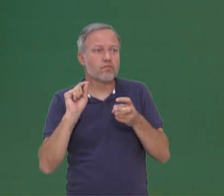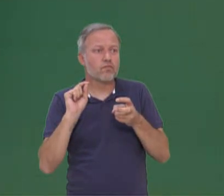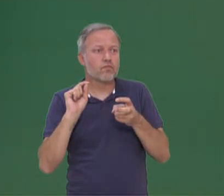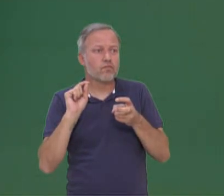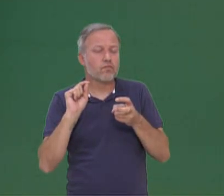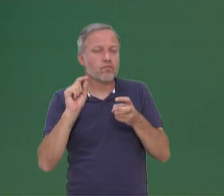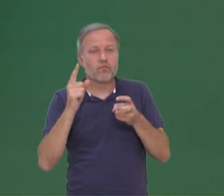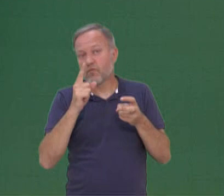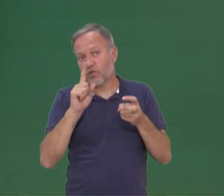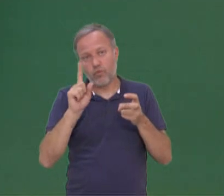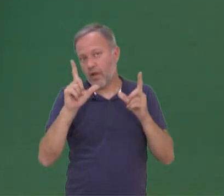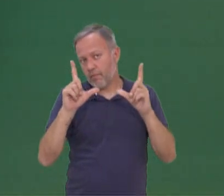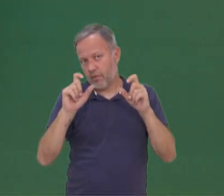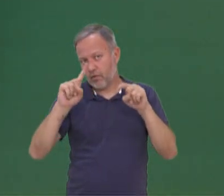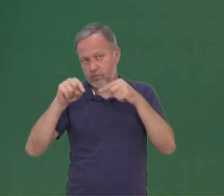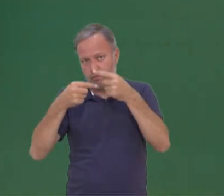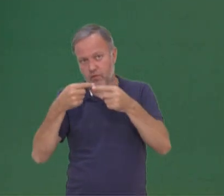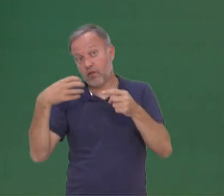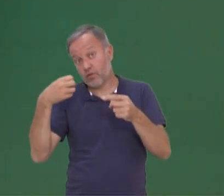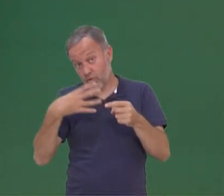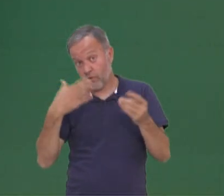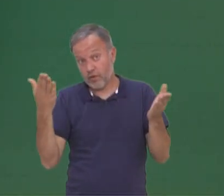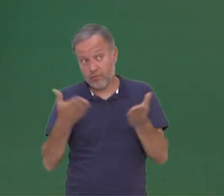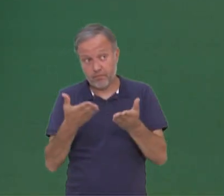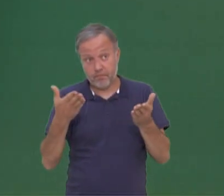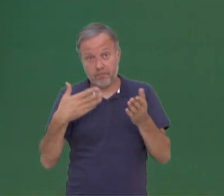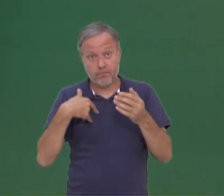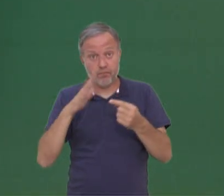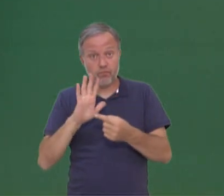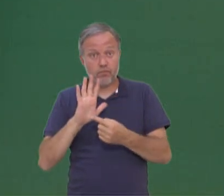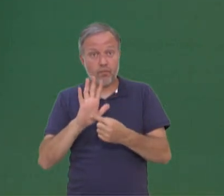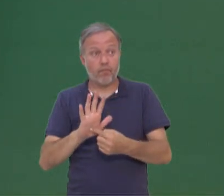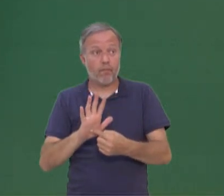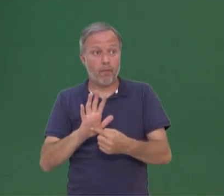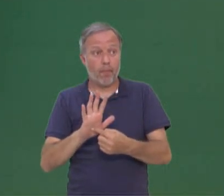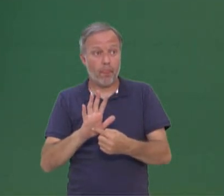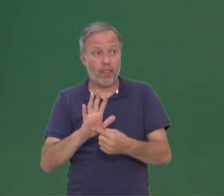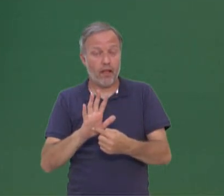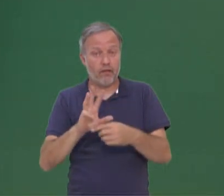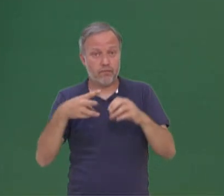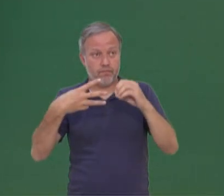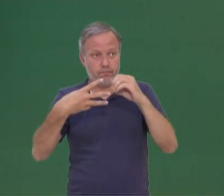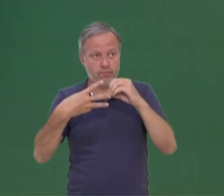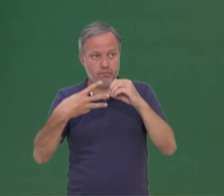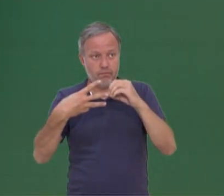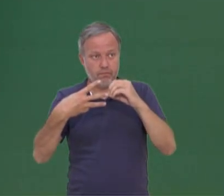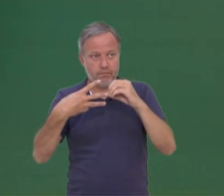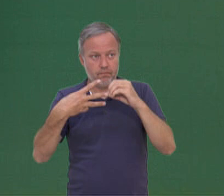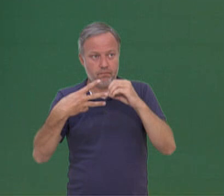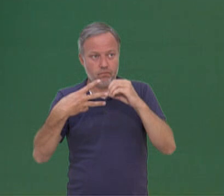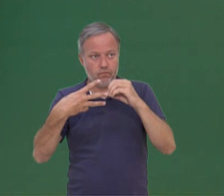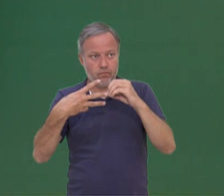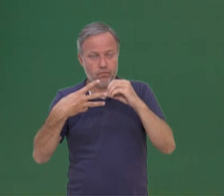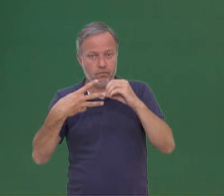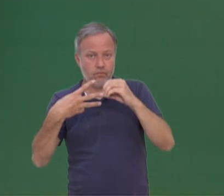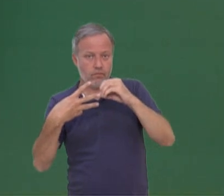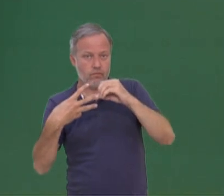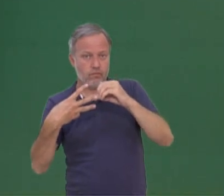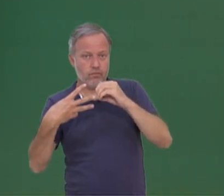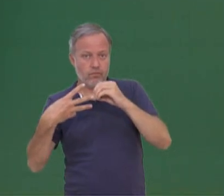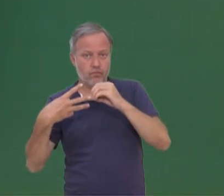imagem do Robert Brown, já é uma imagem mais recente, mostrando a célula e lá no centro